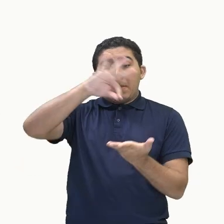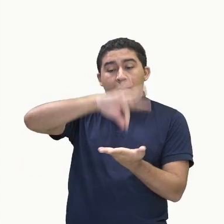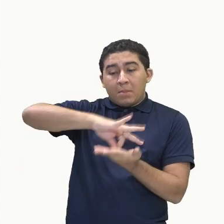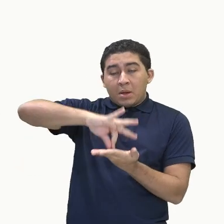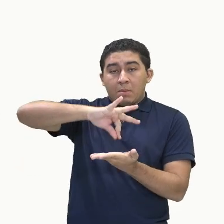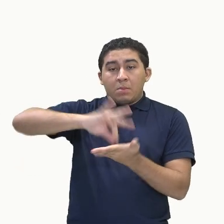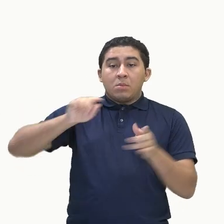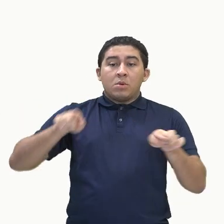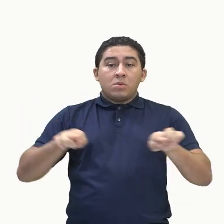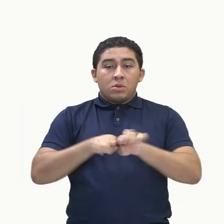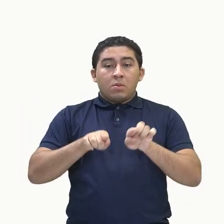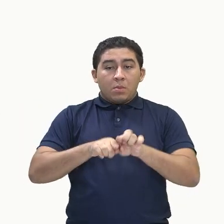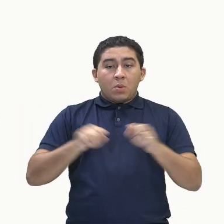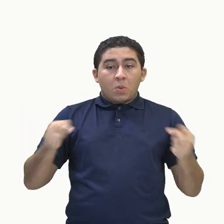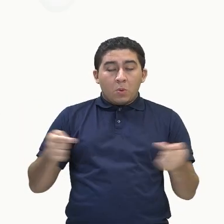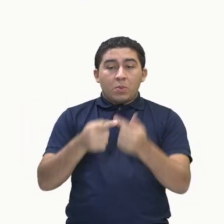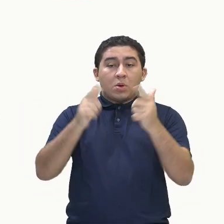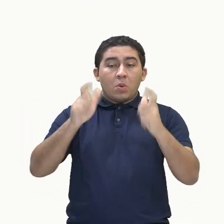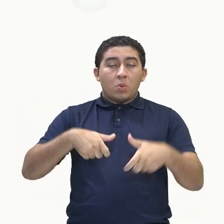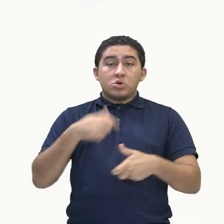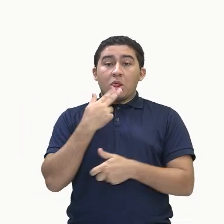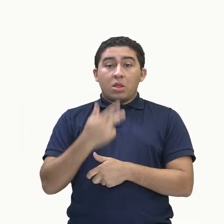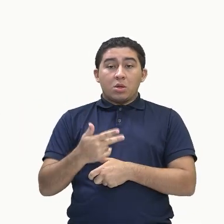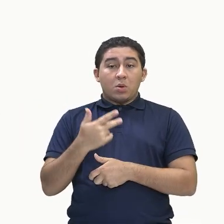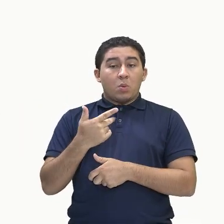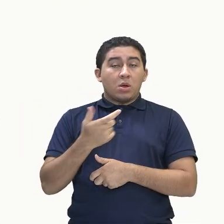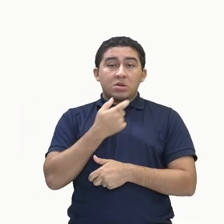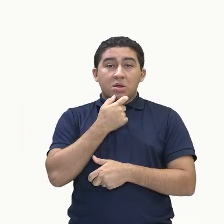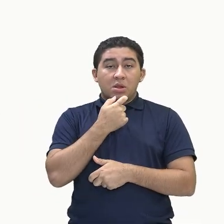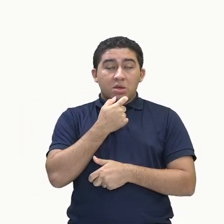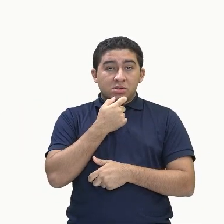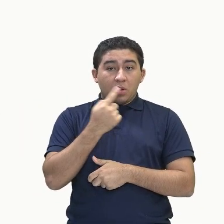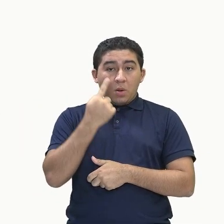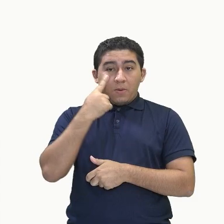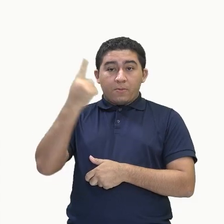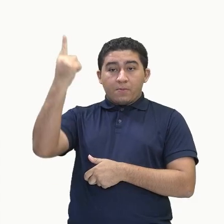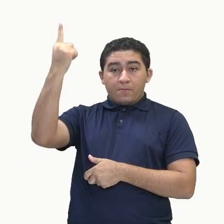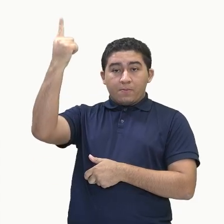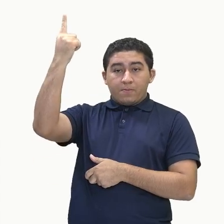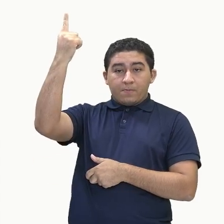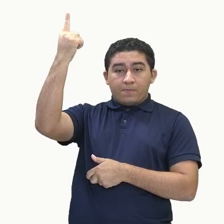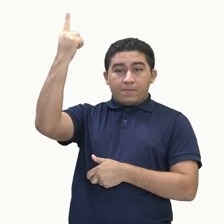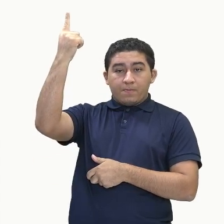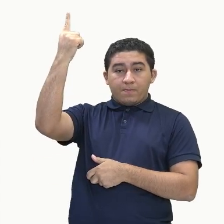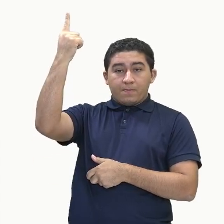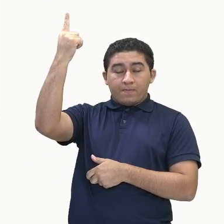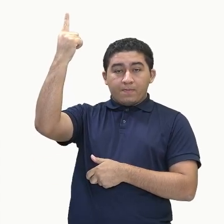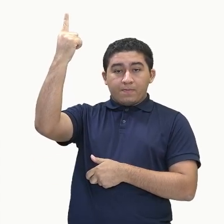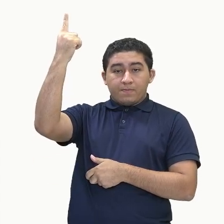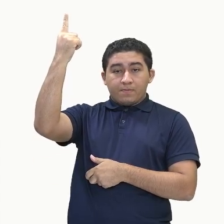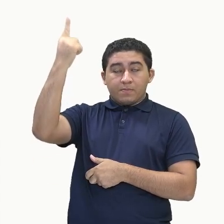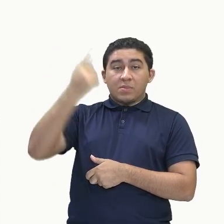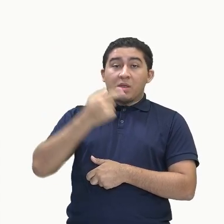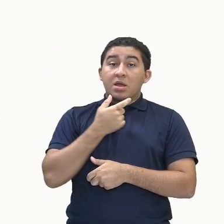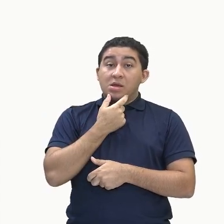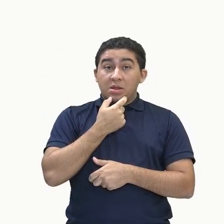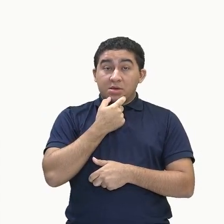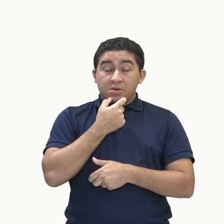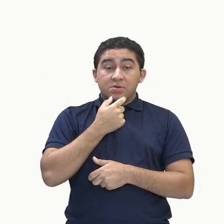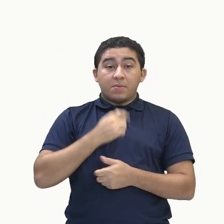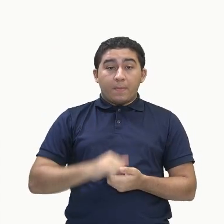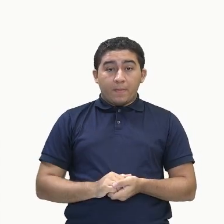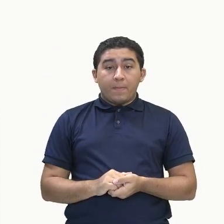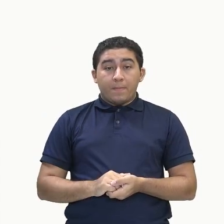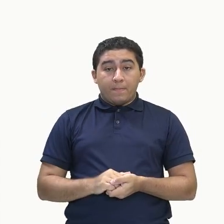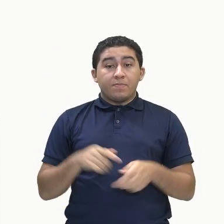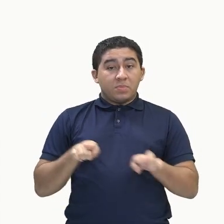convencionado, olha, aqui na língua inglesa. Tá vendo aqui o Ezinho do leste? Porque tá em inglês, tá bom? Aí o oeste que